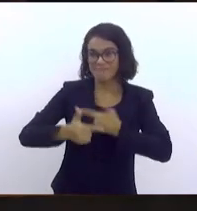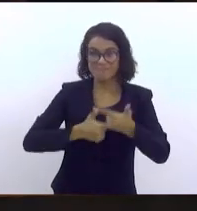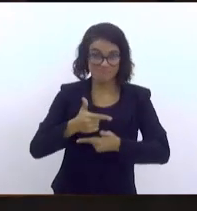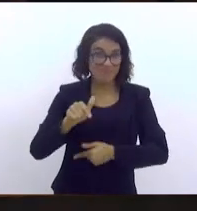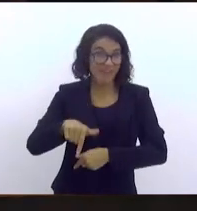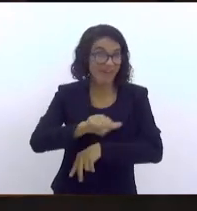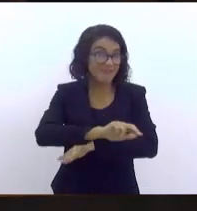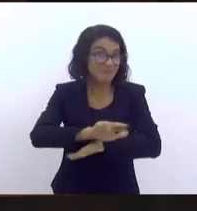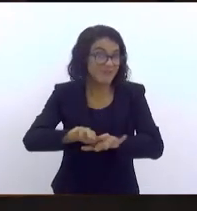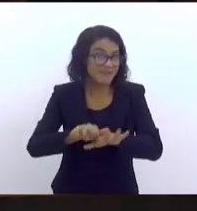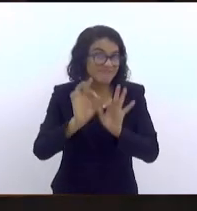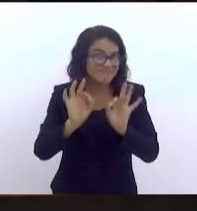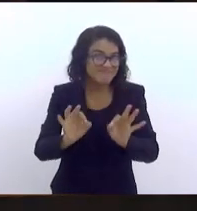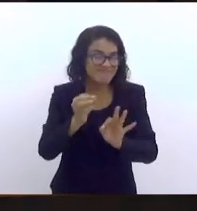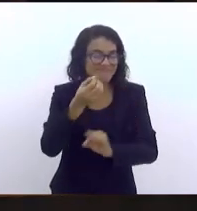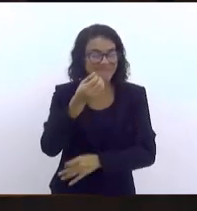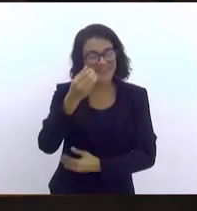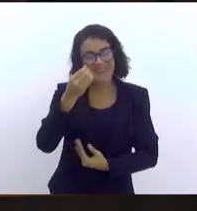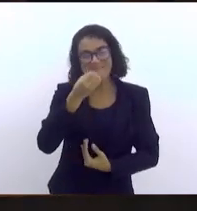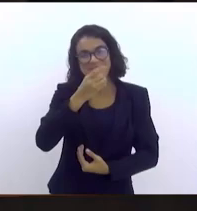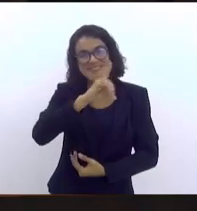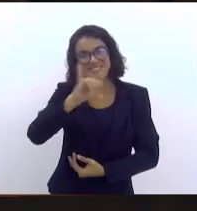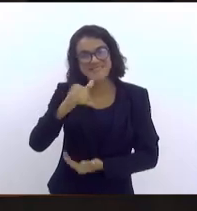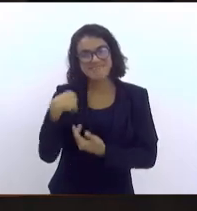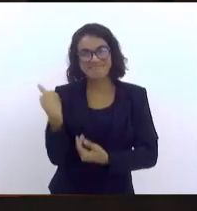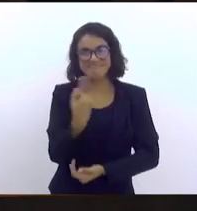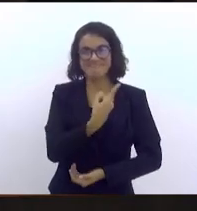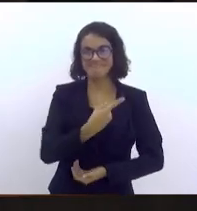casa que é plural um ótimo dia para gente